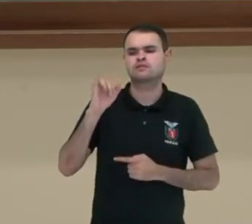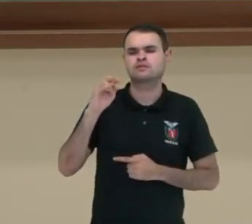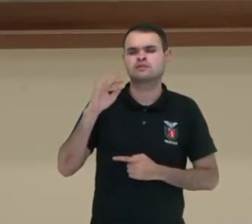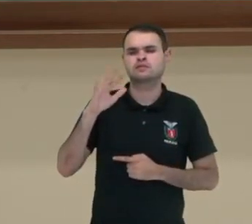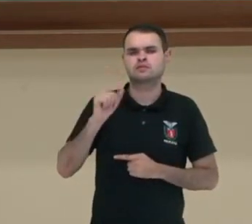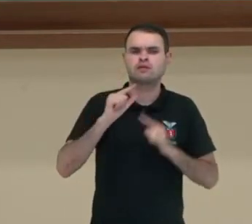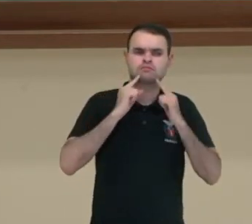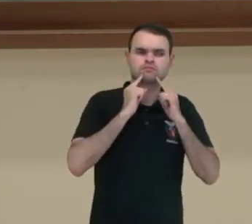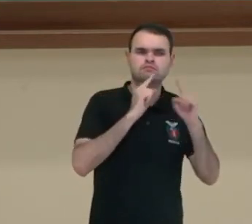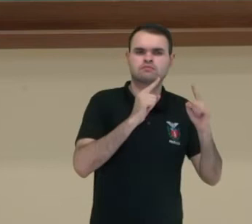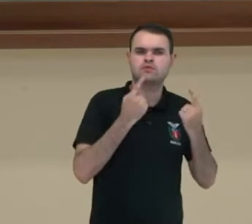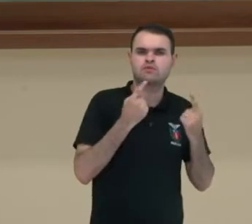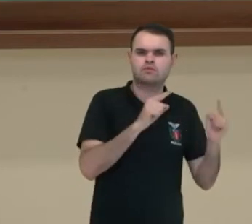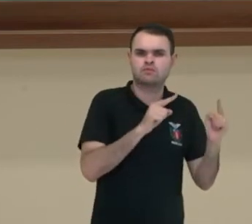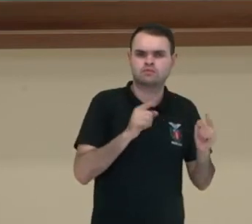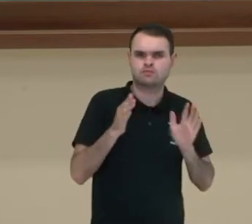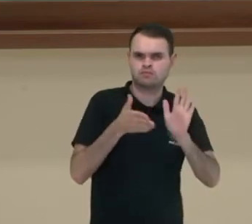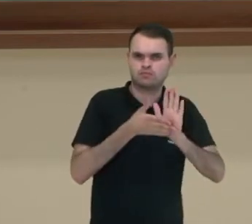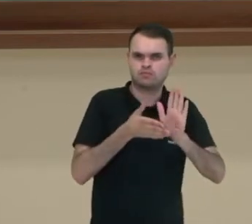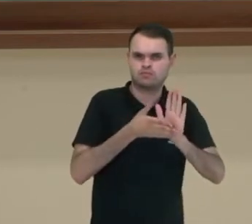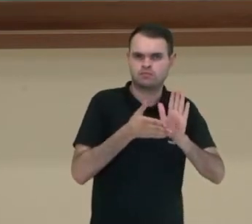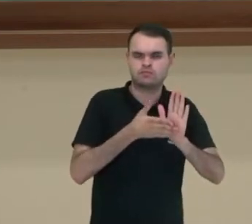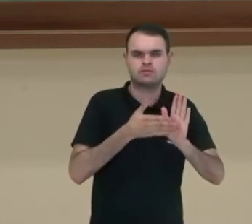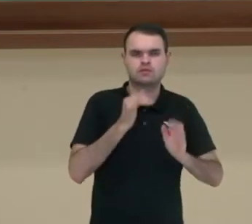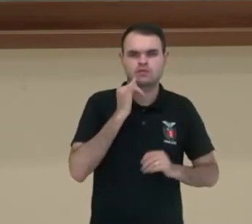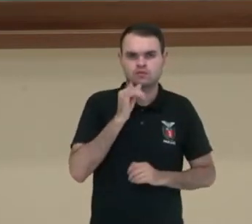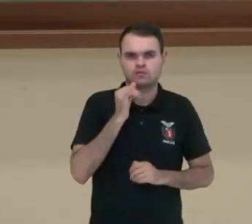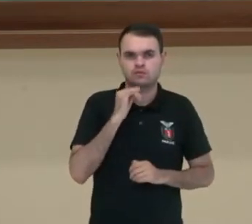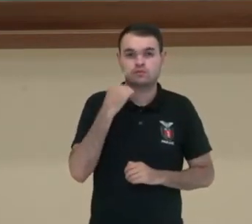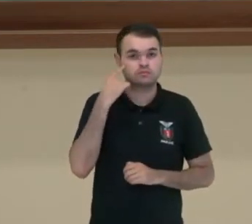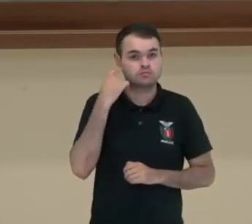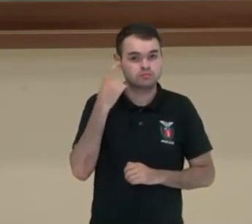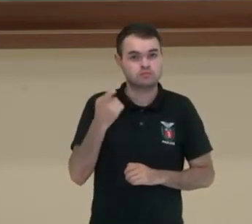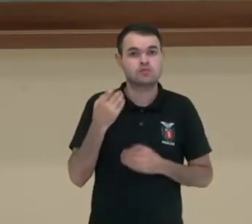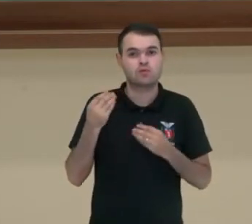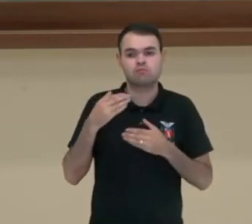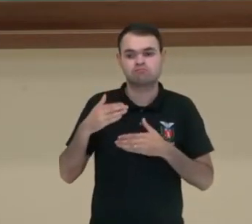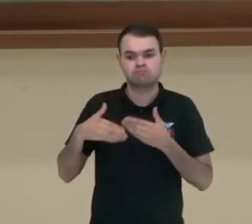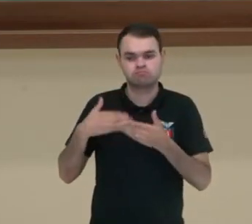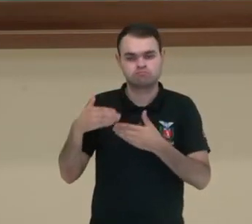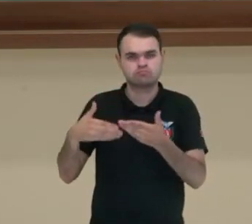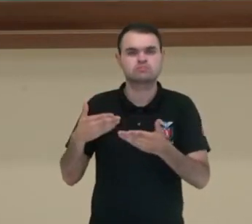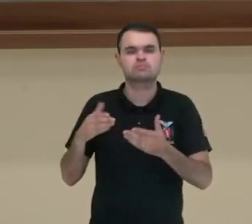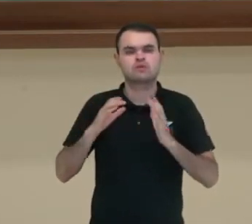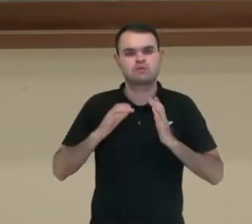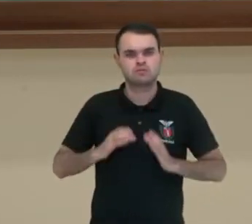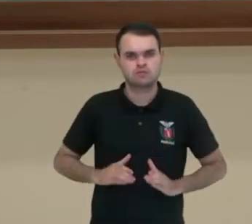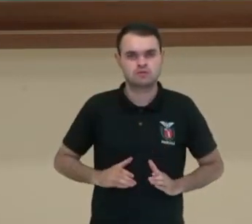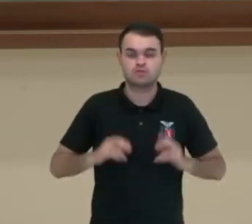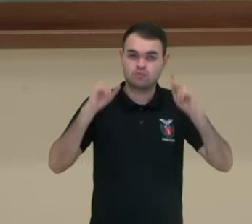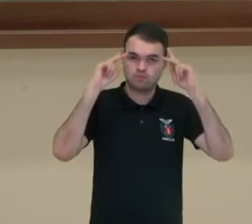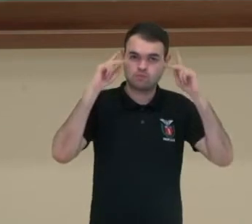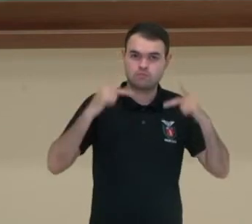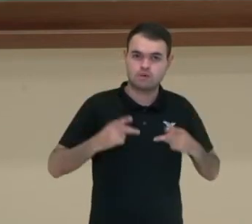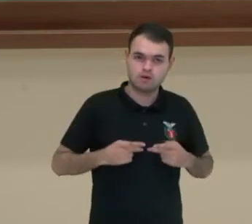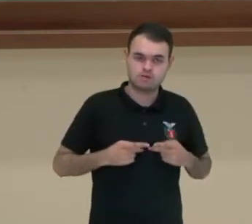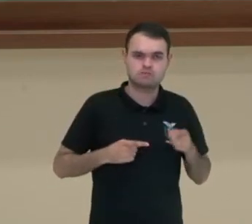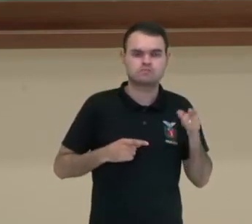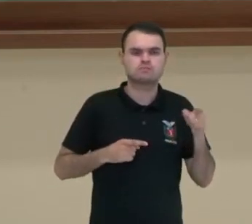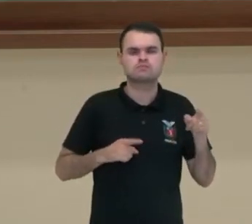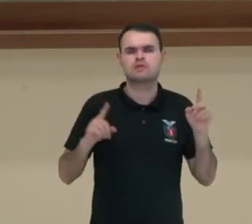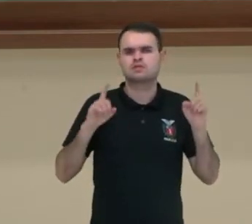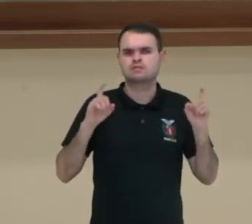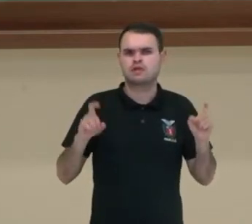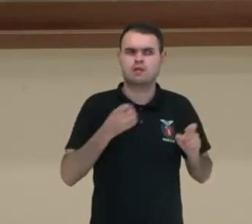conto? Então, ali é interessante como isso se desenrola, né? Esse comportamento humano, será que é o